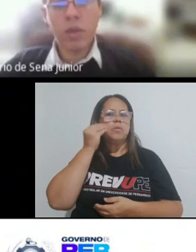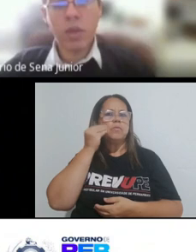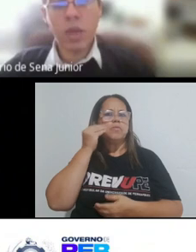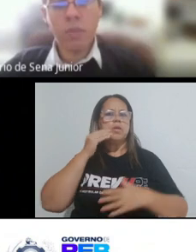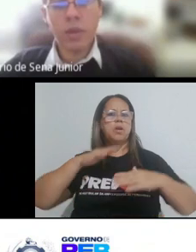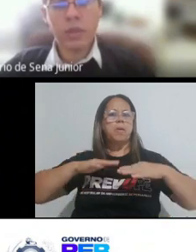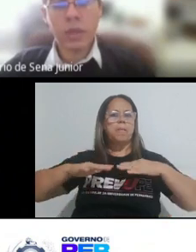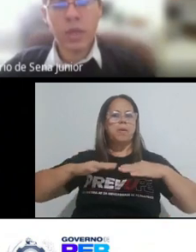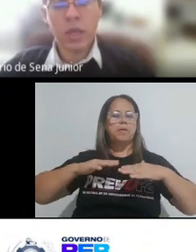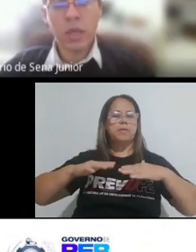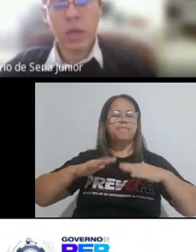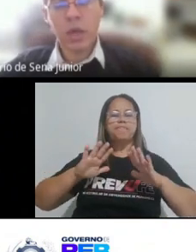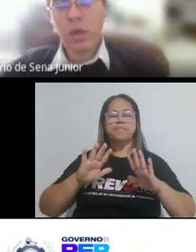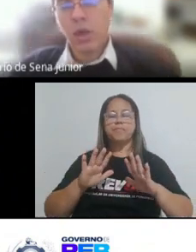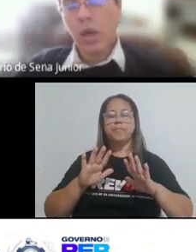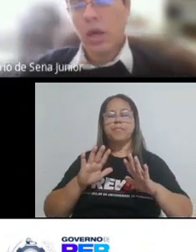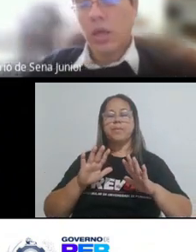movimento,